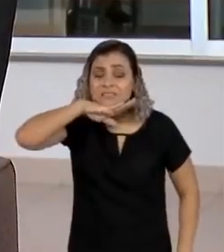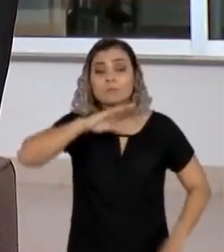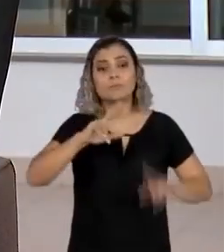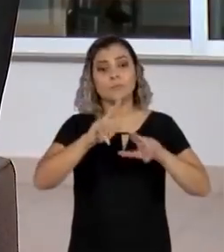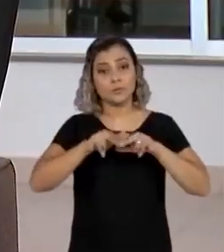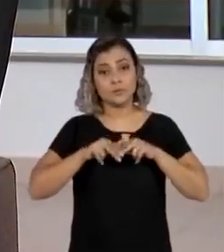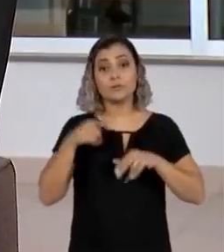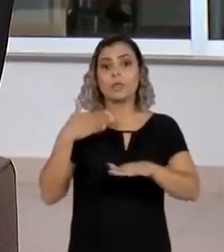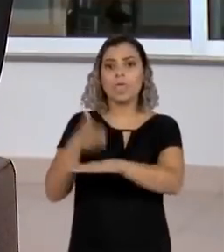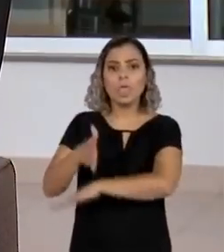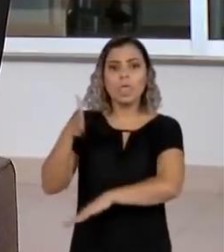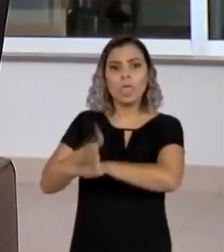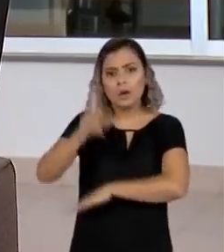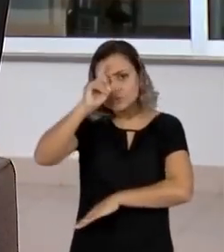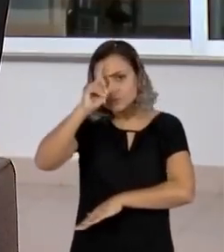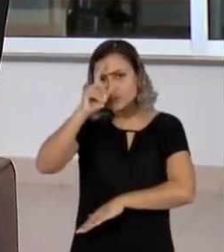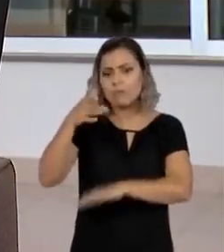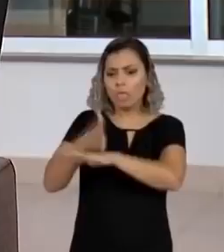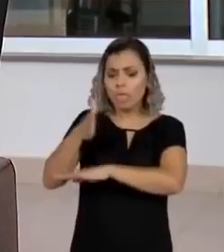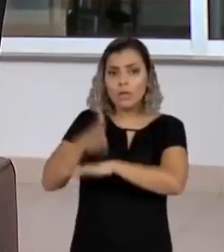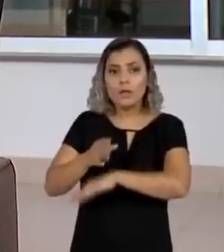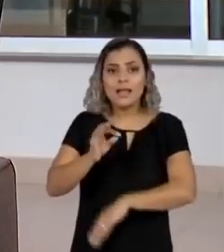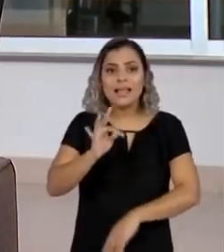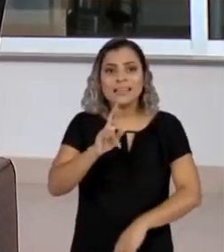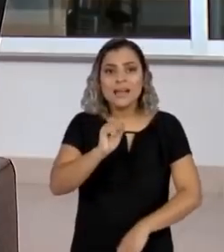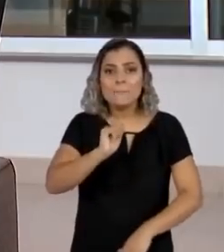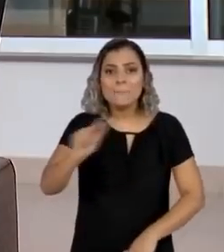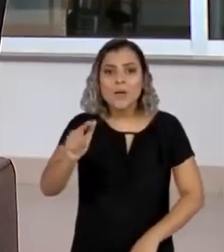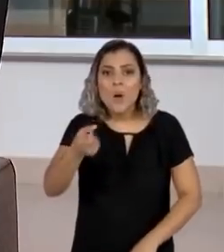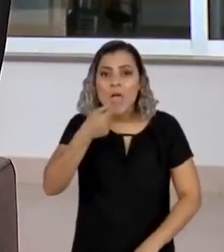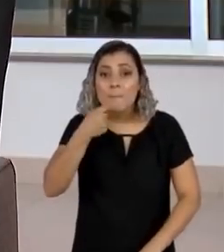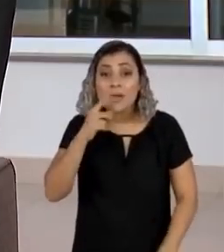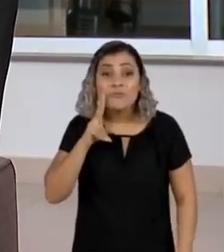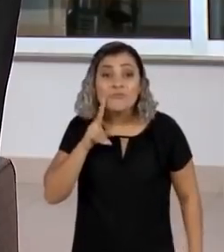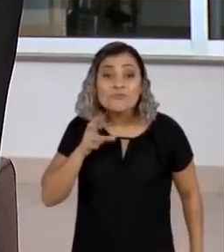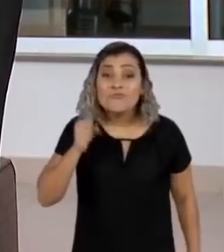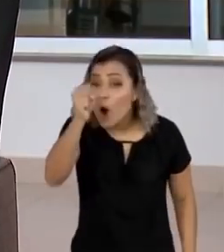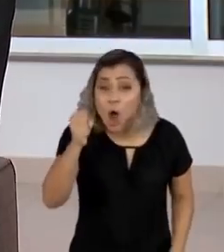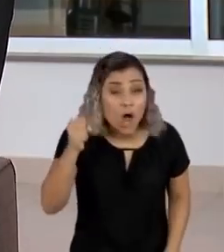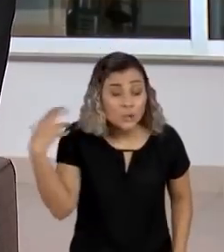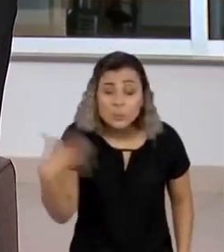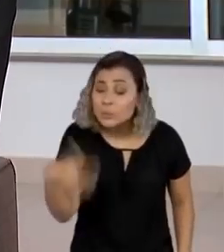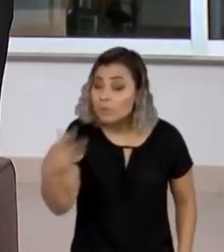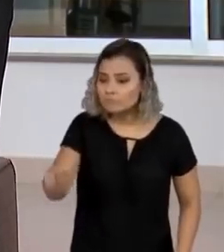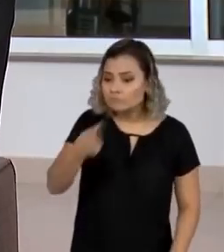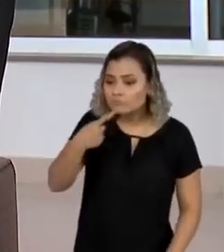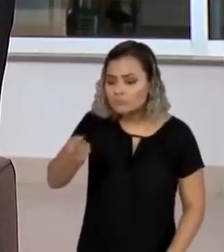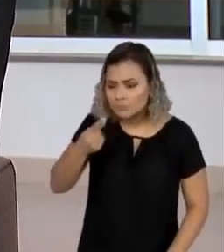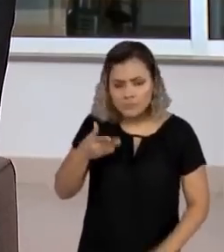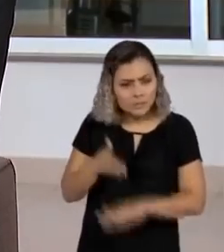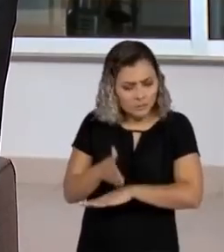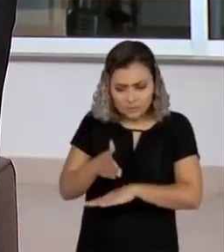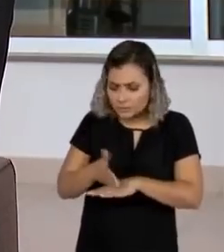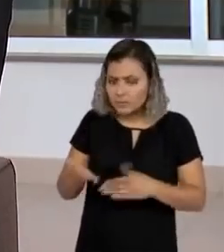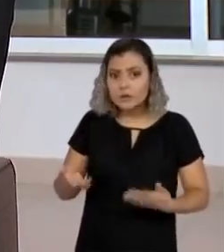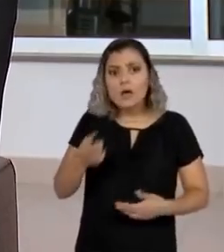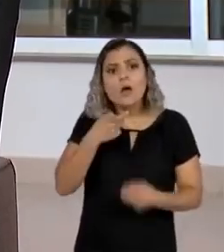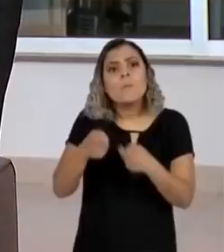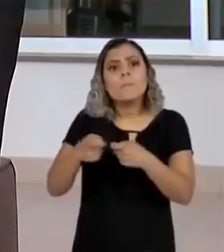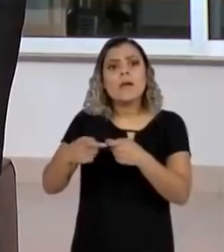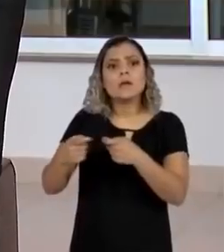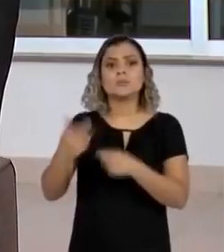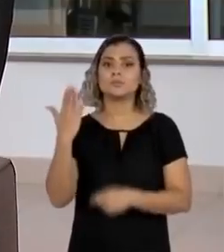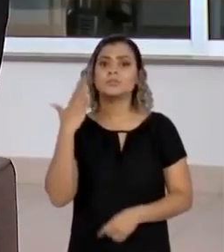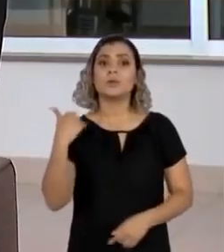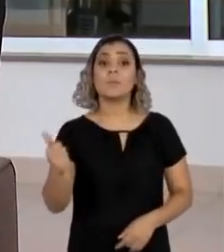ao pronto-socorro, tomar tramal, porque eu tinha muitas dores no corpo. E aí teve um dia que eu cheguei e o plantonista falou o meu